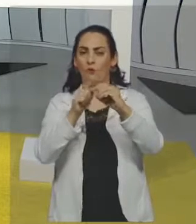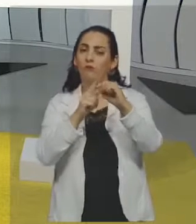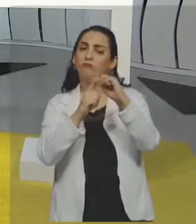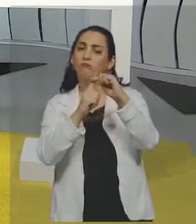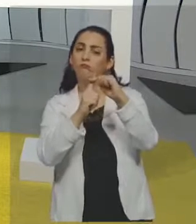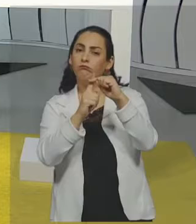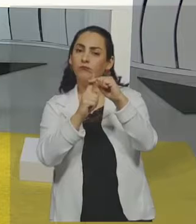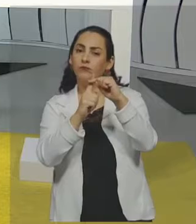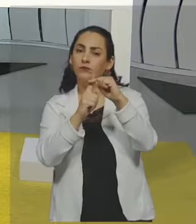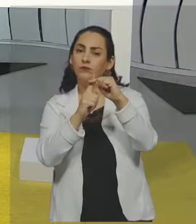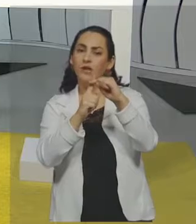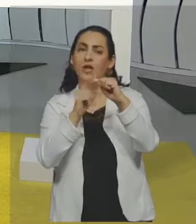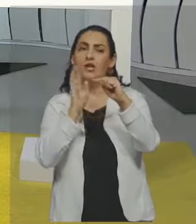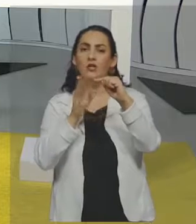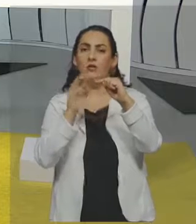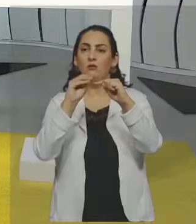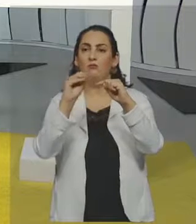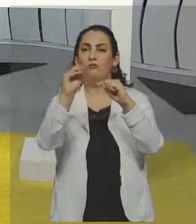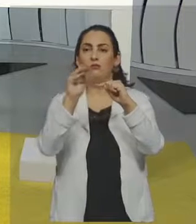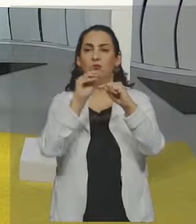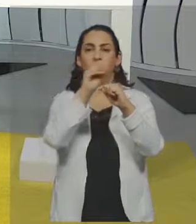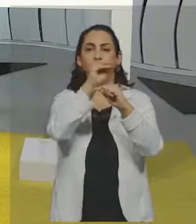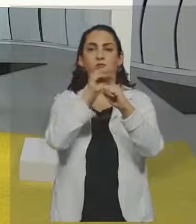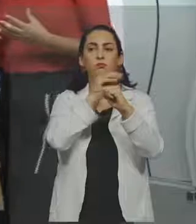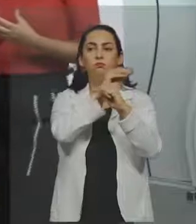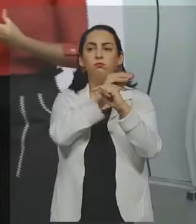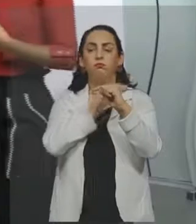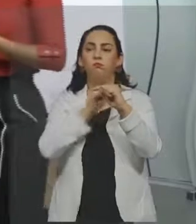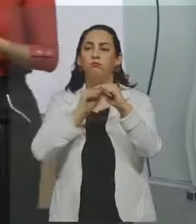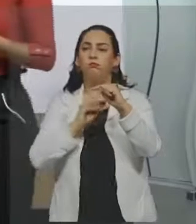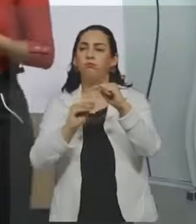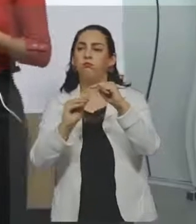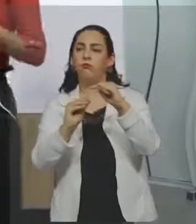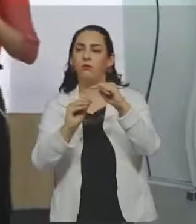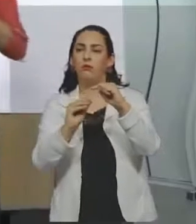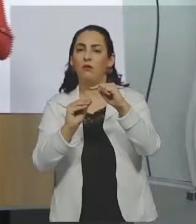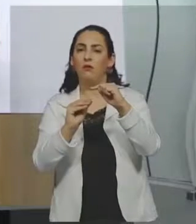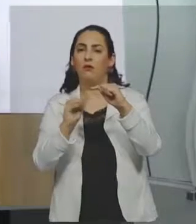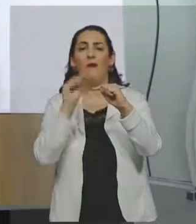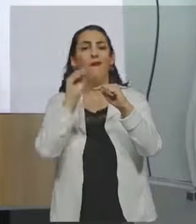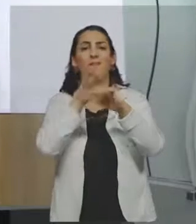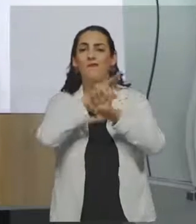está uniformemente distribuída, eu não teria, então, essa